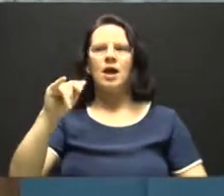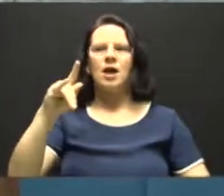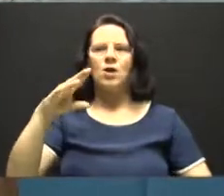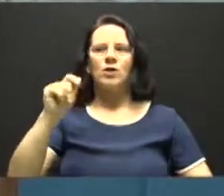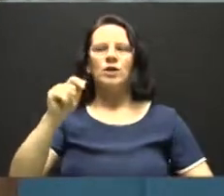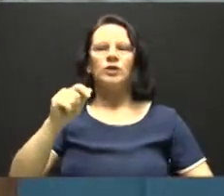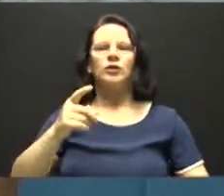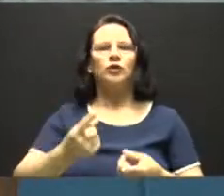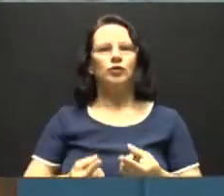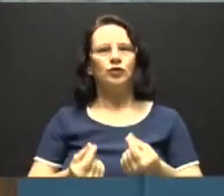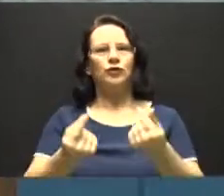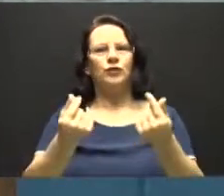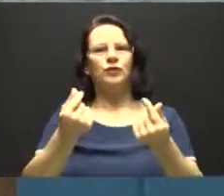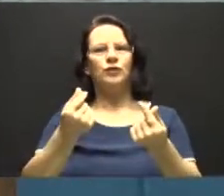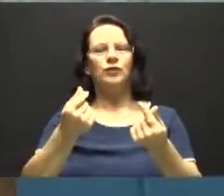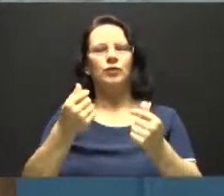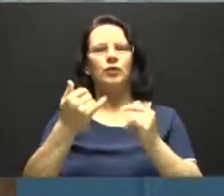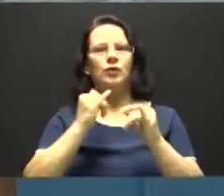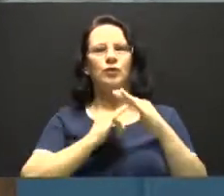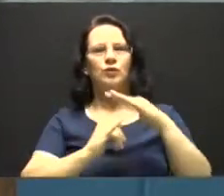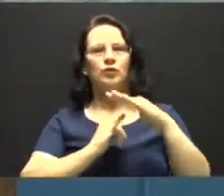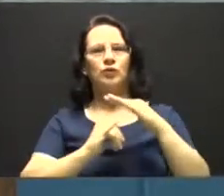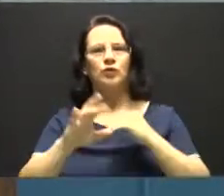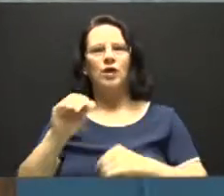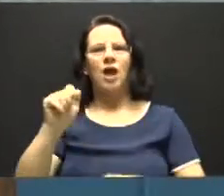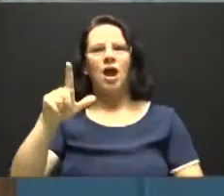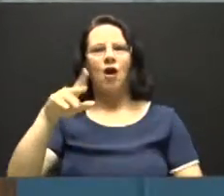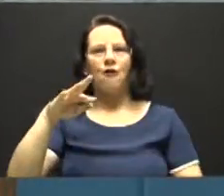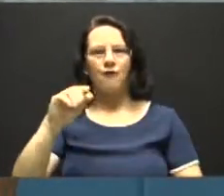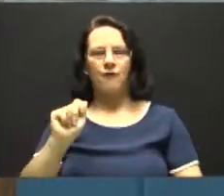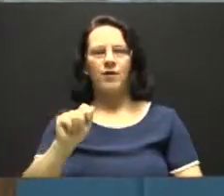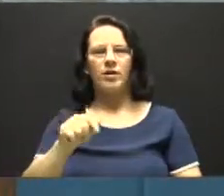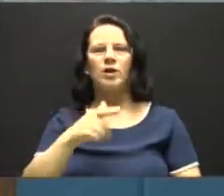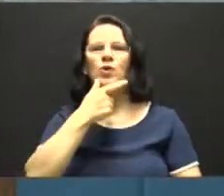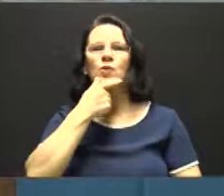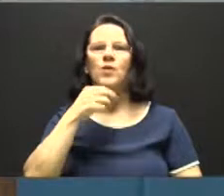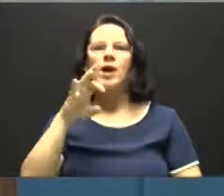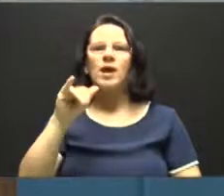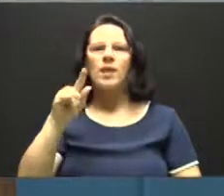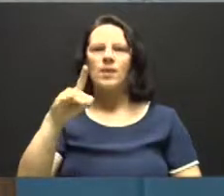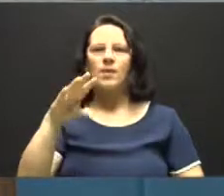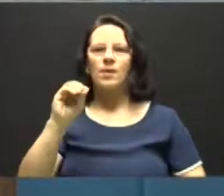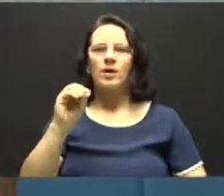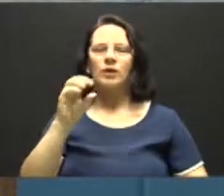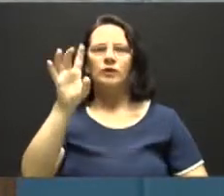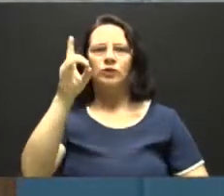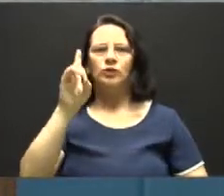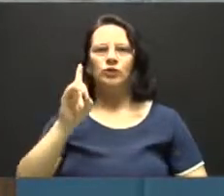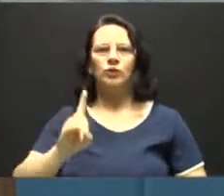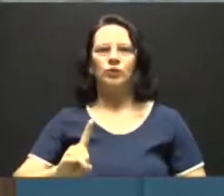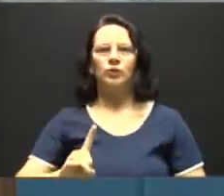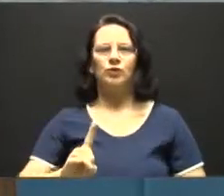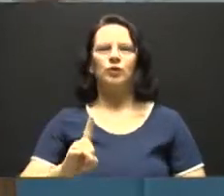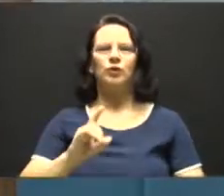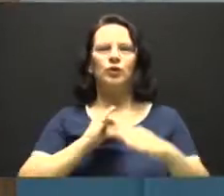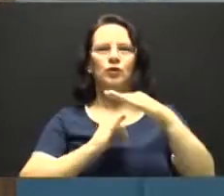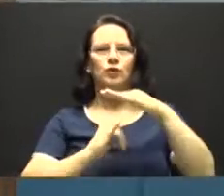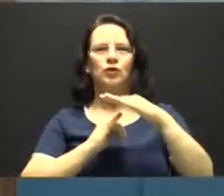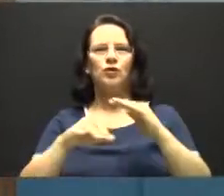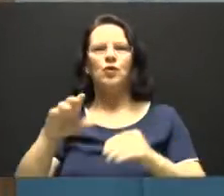do instituto alfa josé eduardo elias diretor geral do instituto